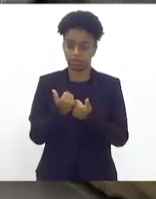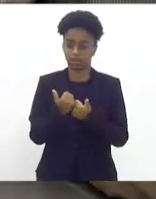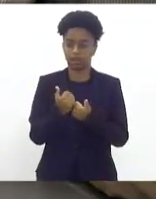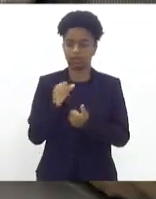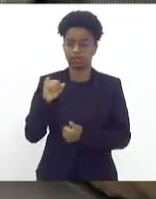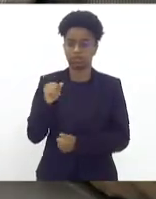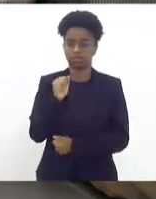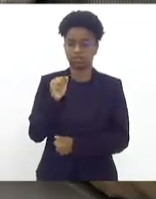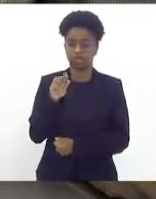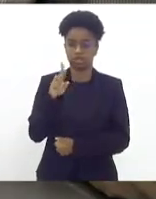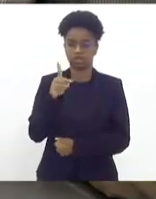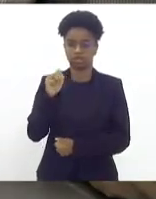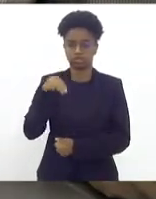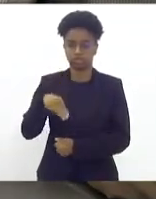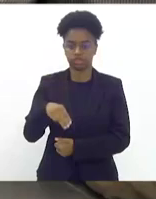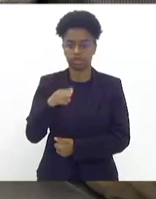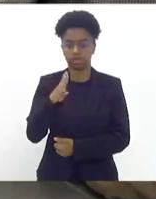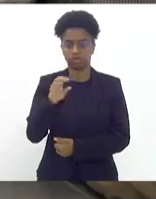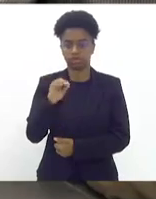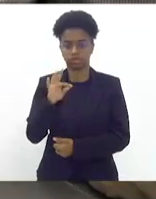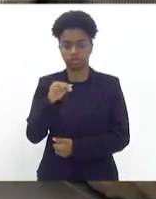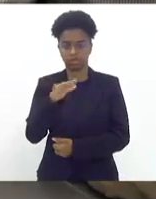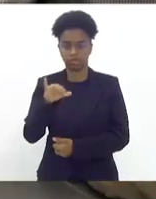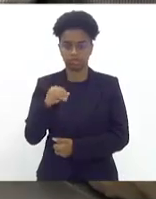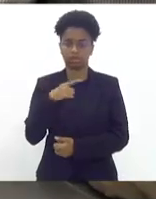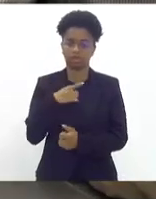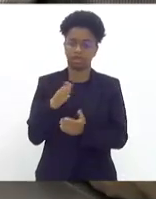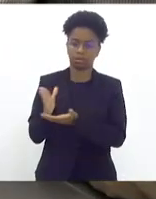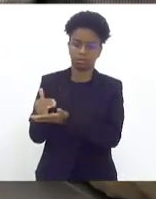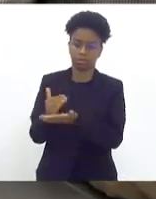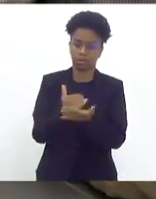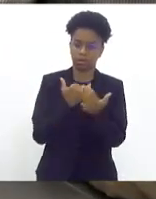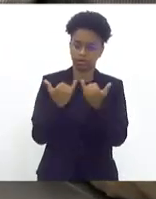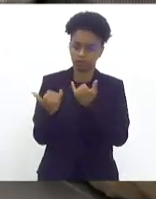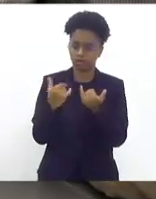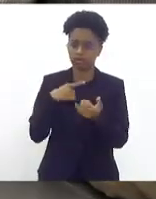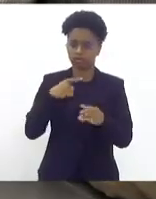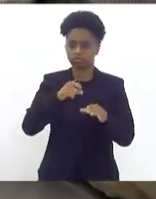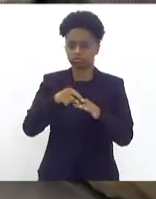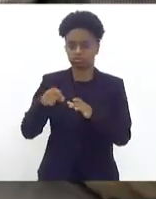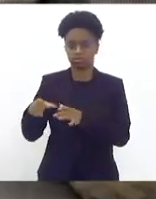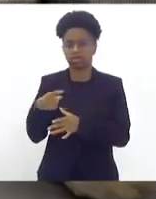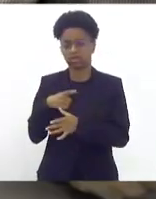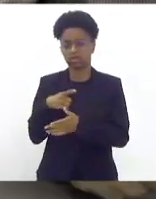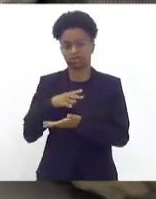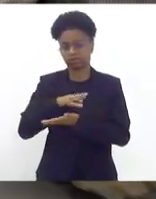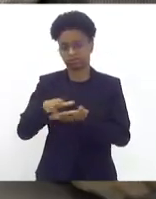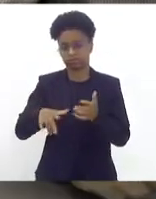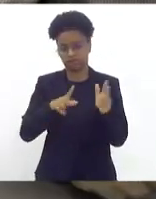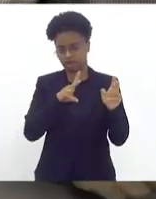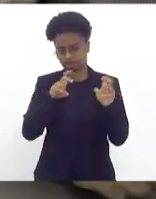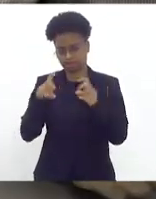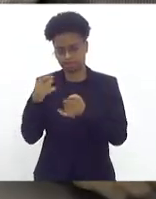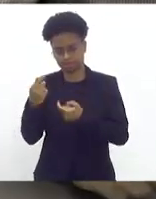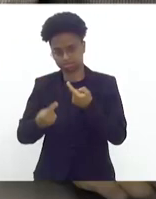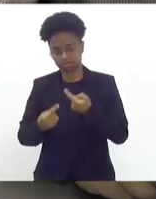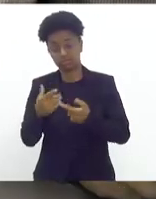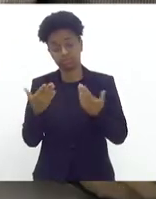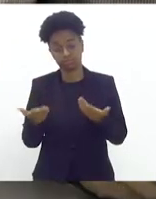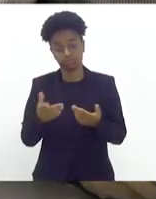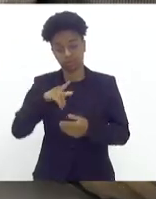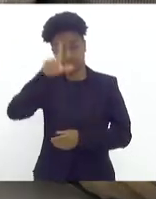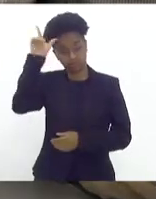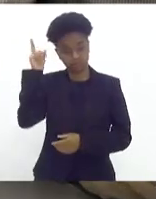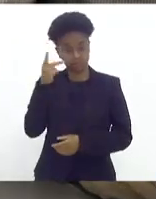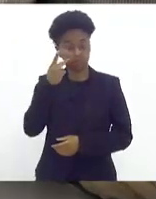que tem vários pesquisadores, banco de dados, banco de sementes sobre isso tudo. Então, naturalmente, o deputado Luiz Paulo